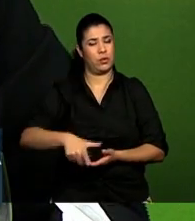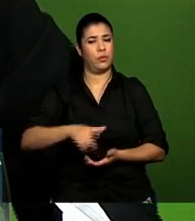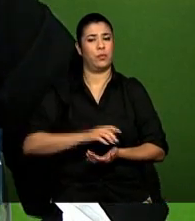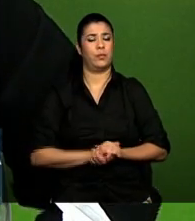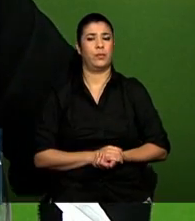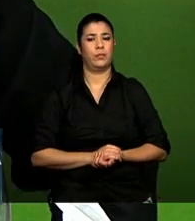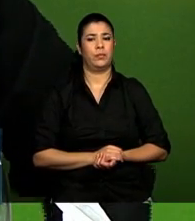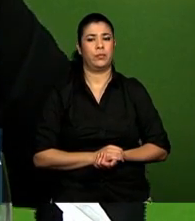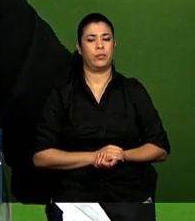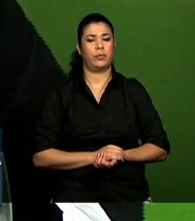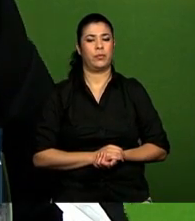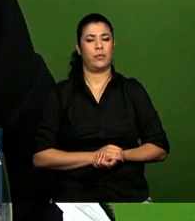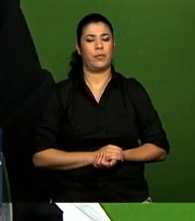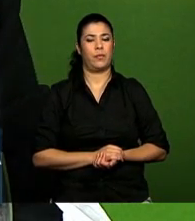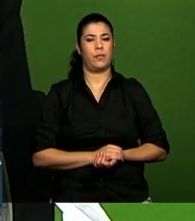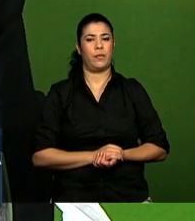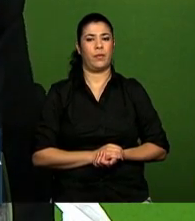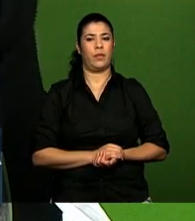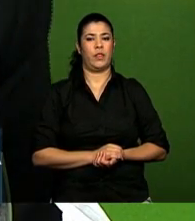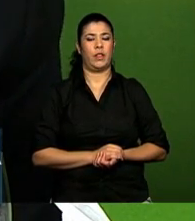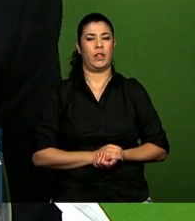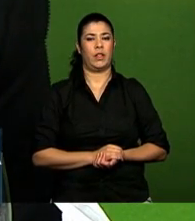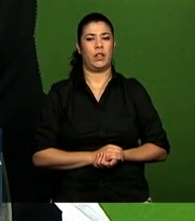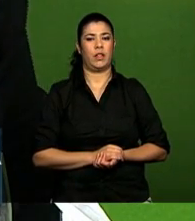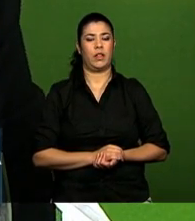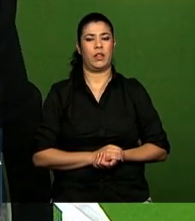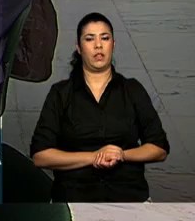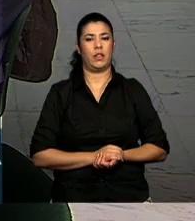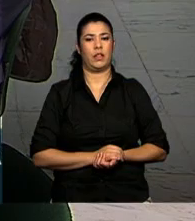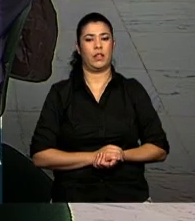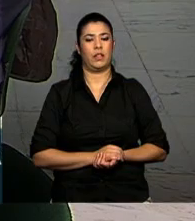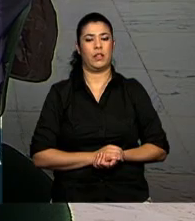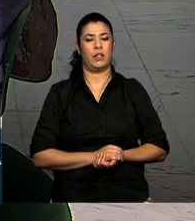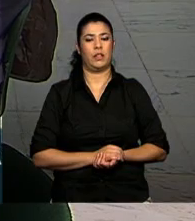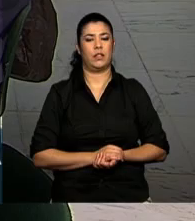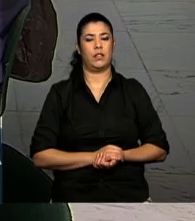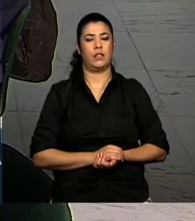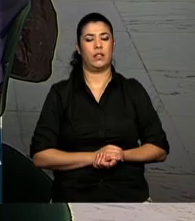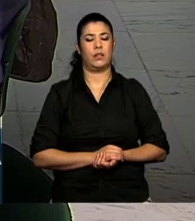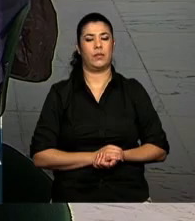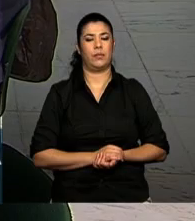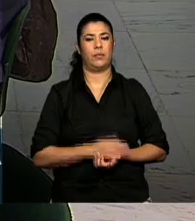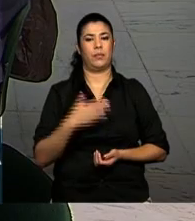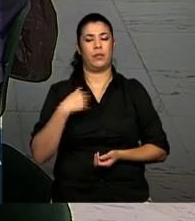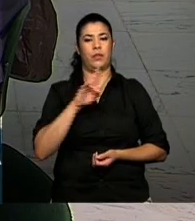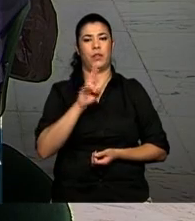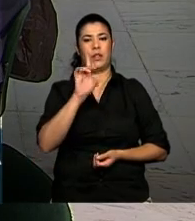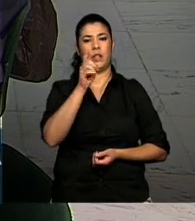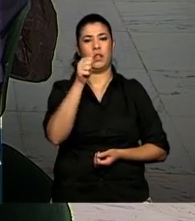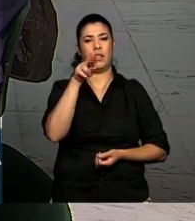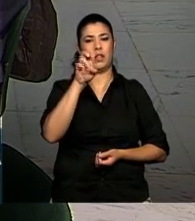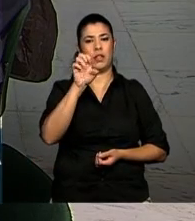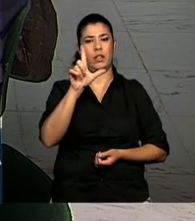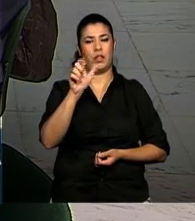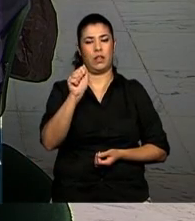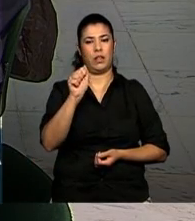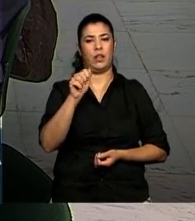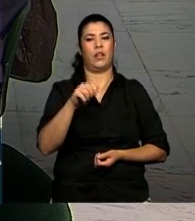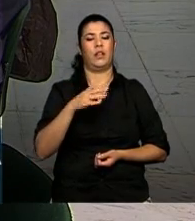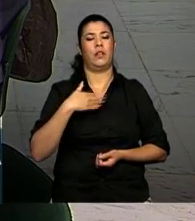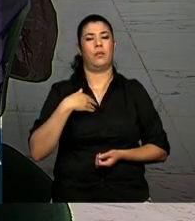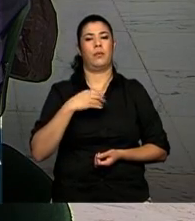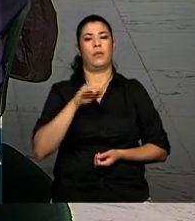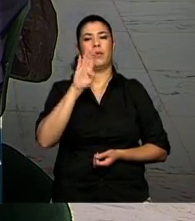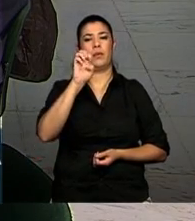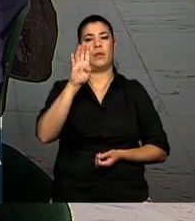minutinho a gente tem mais 5 minutos tá Posso fazer uma pergunta rapidinho é Daniela Almeida Bom dia a todos eu sou da EBC